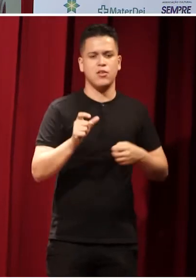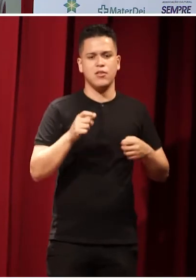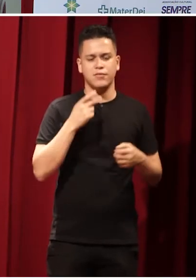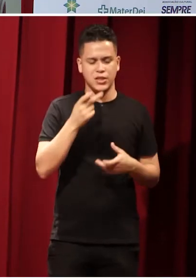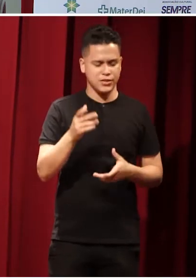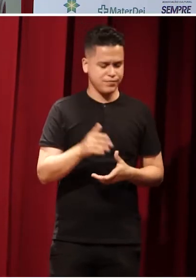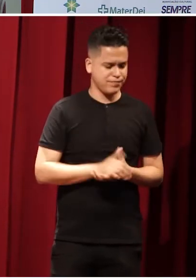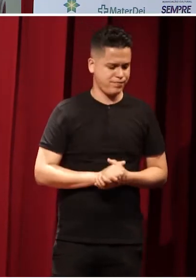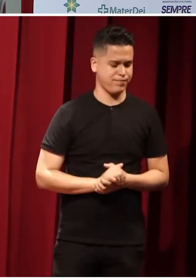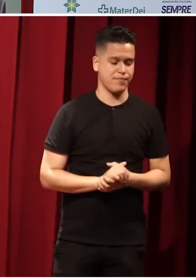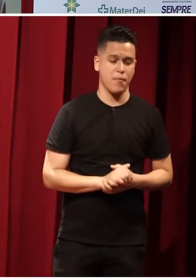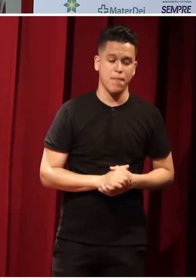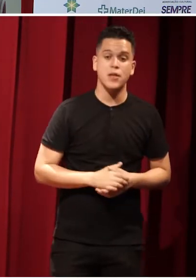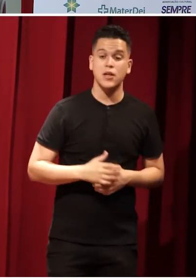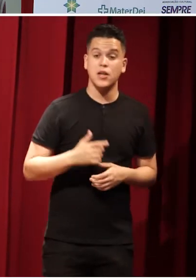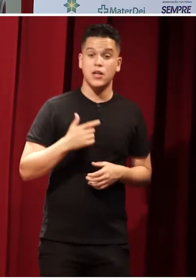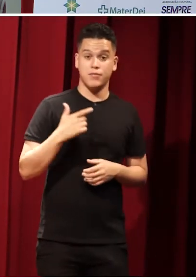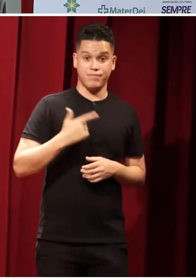é que